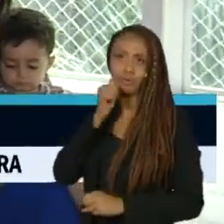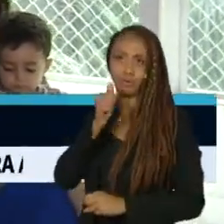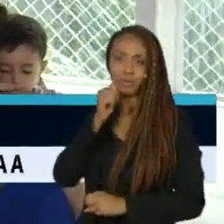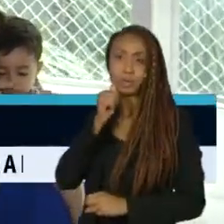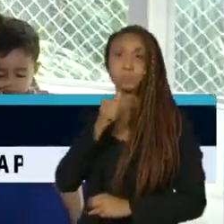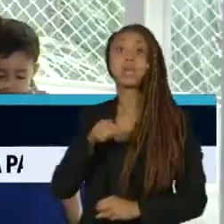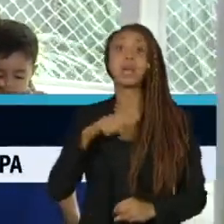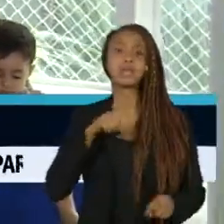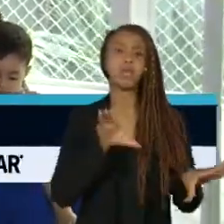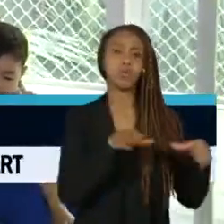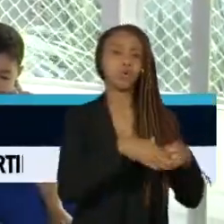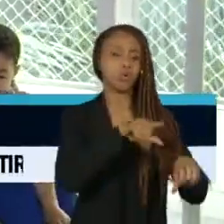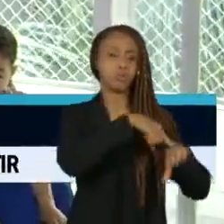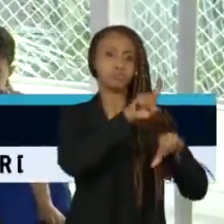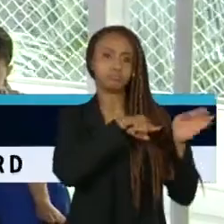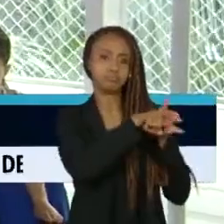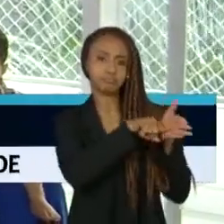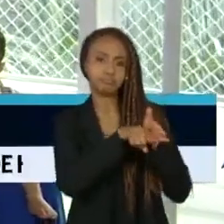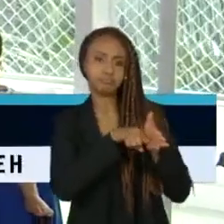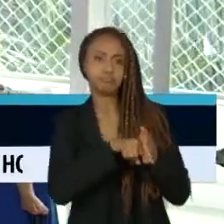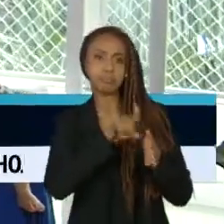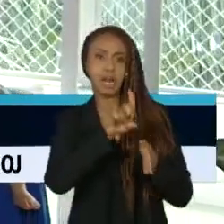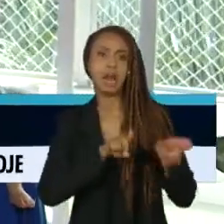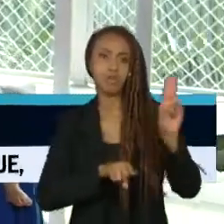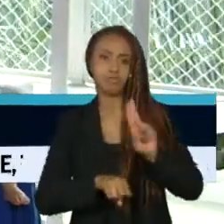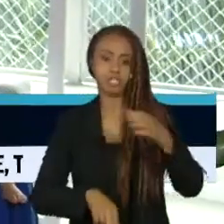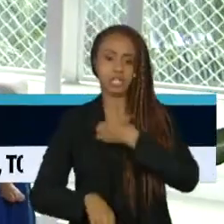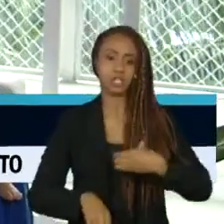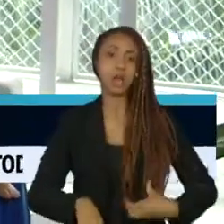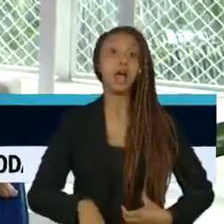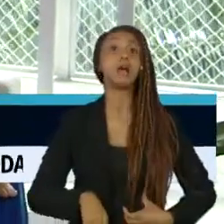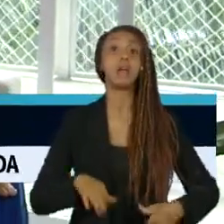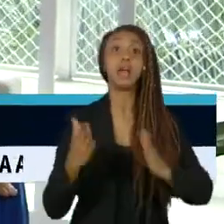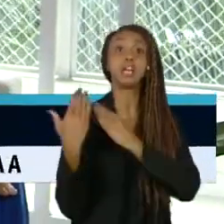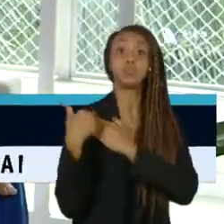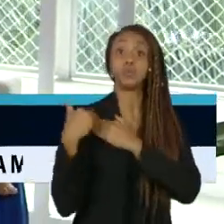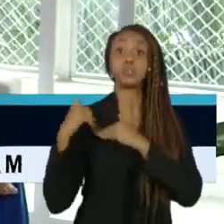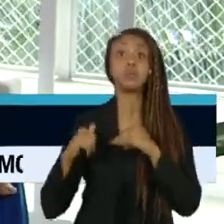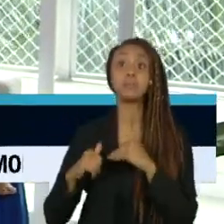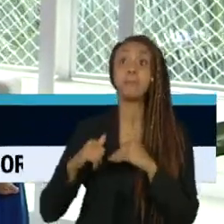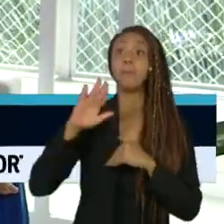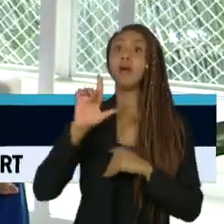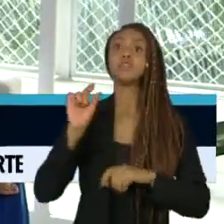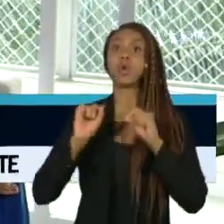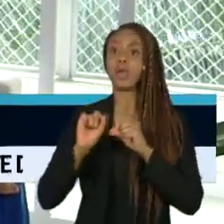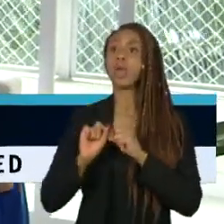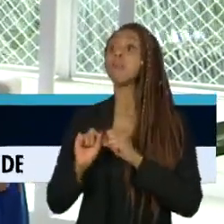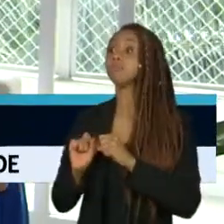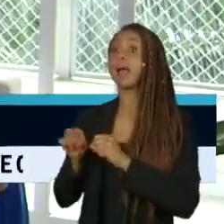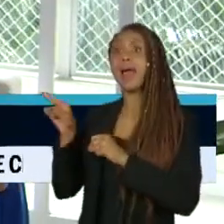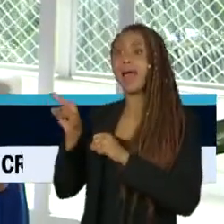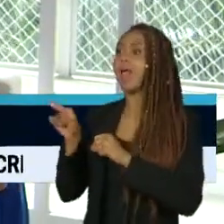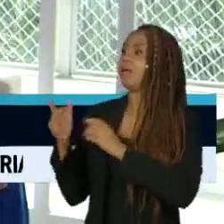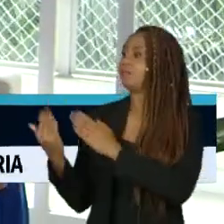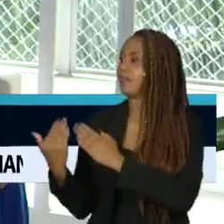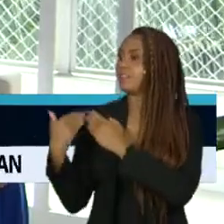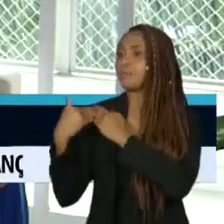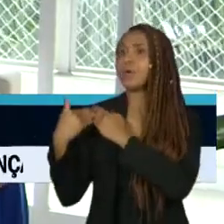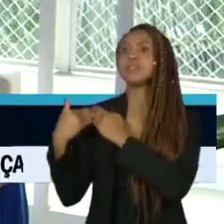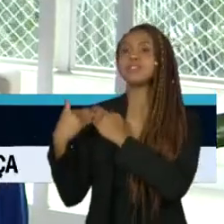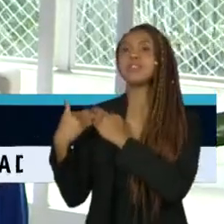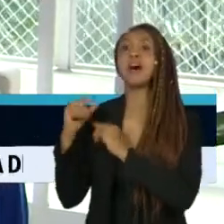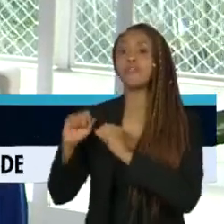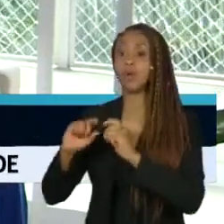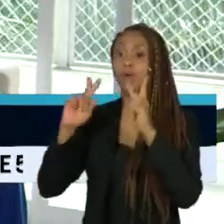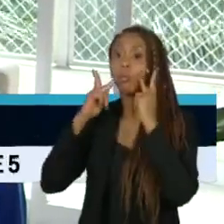pesquisadores da Universidade de Harvard atribuem a elas algo muito maior, o triunfo da espécie humana. Segundo